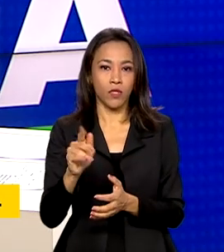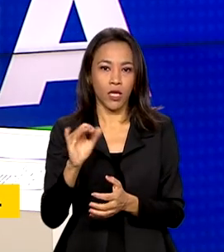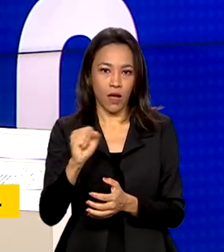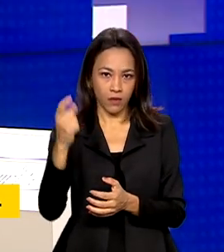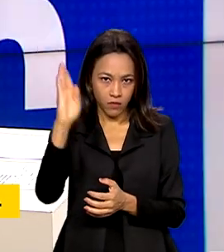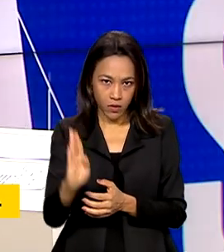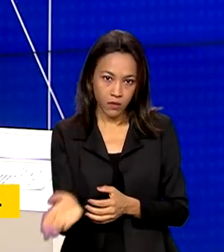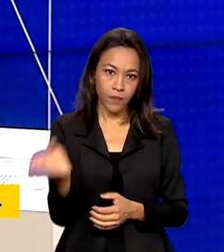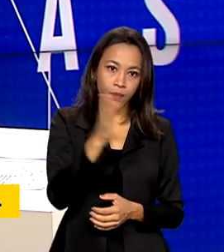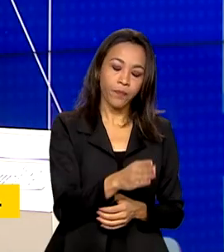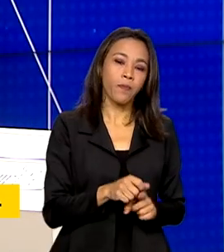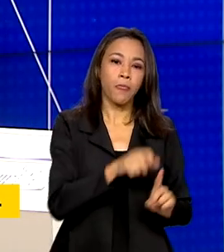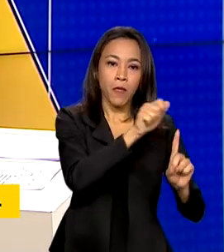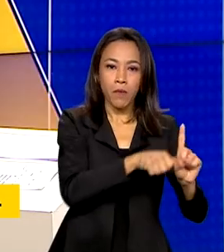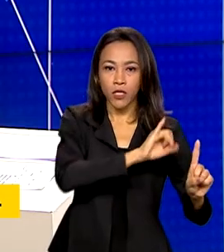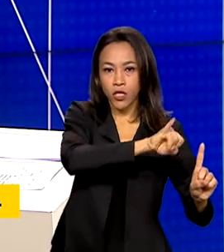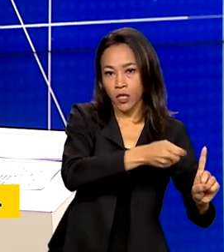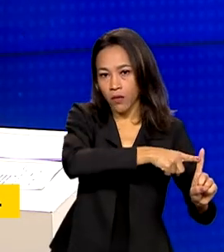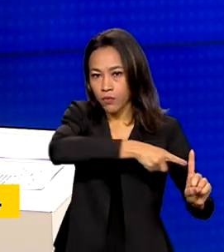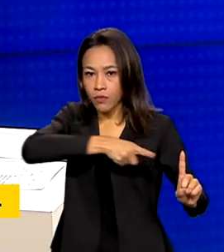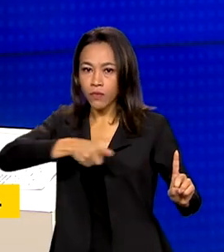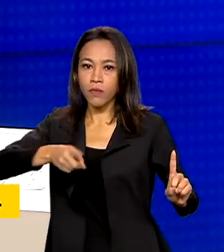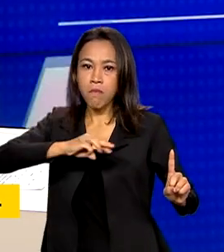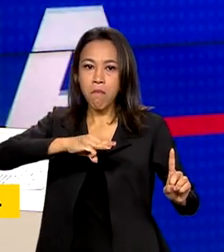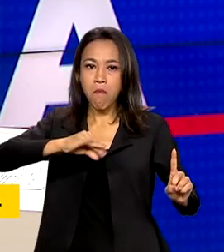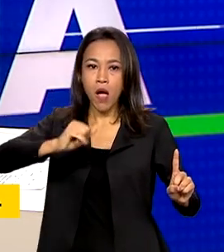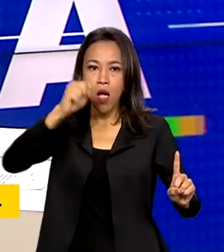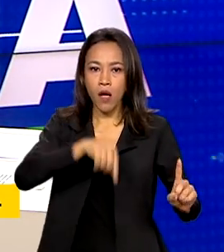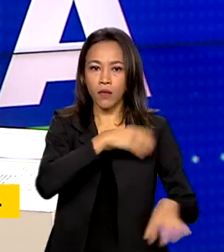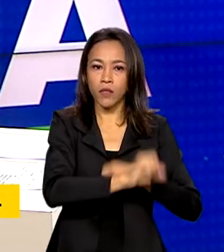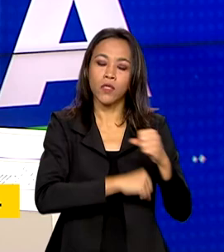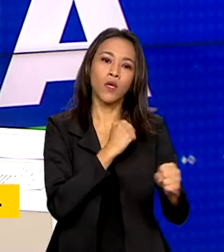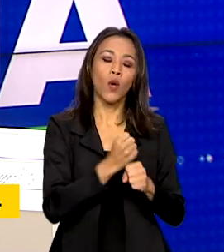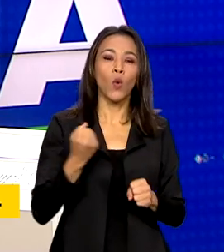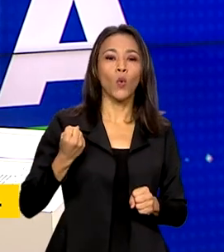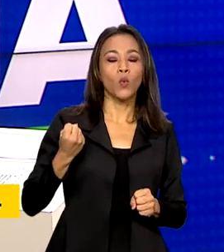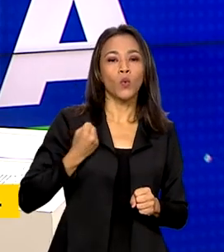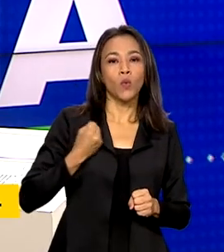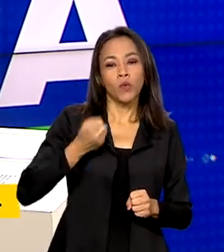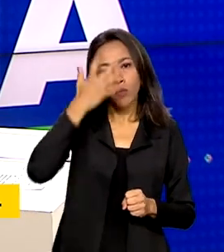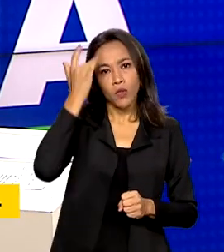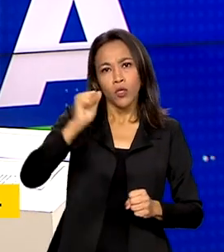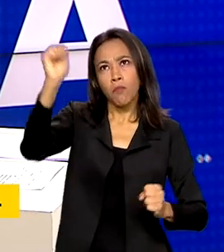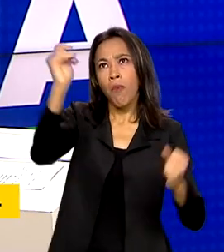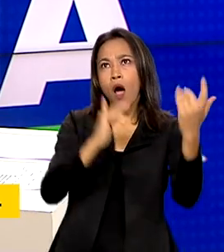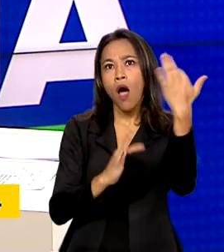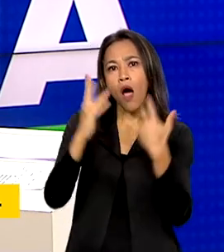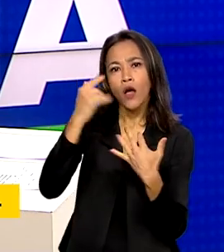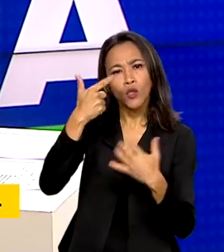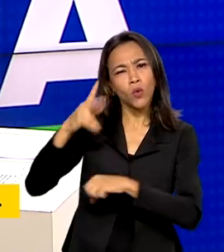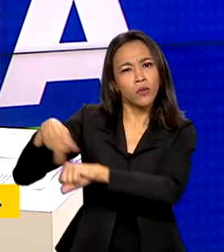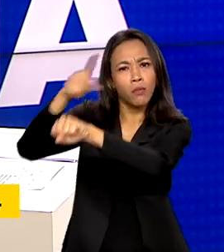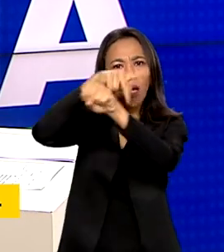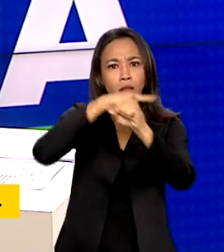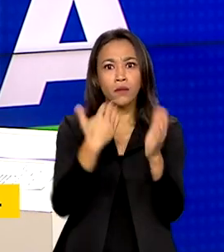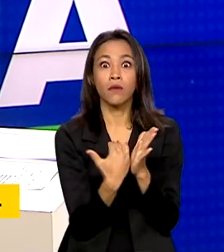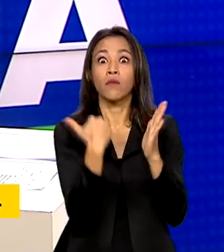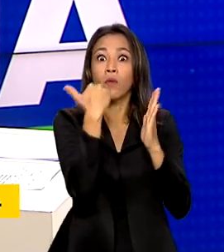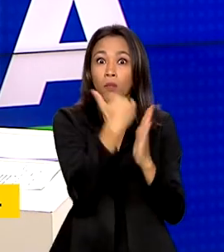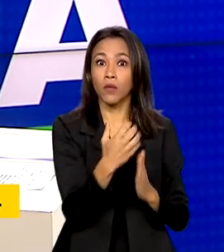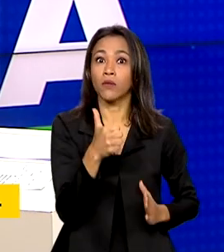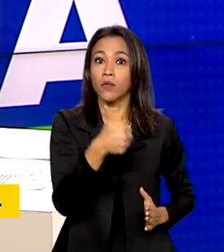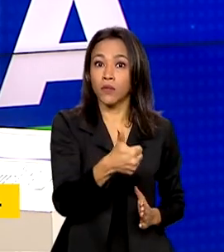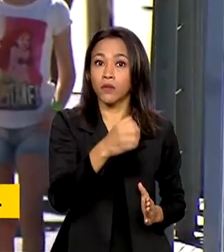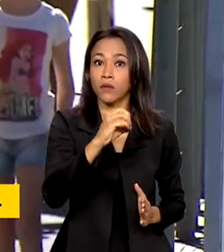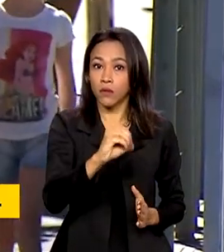De janeiro a maio deste ano, o número de turistas internacionais no Brasil registrou crescimento de